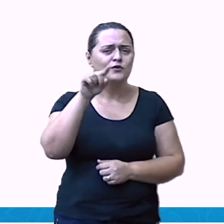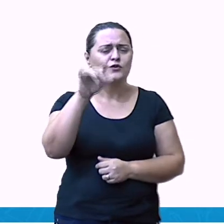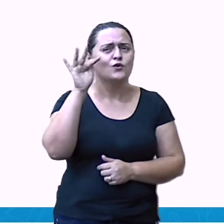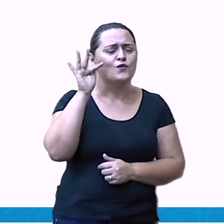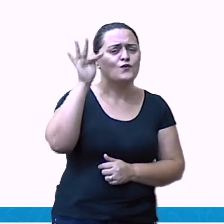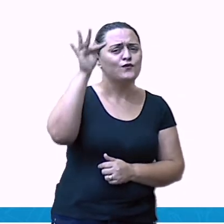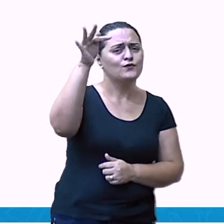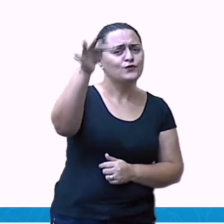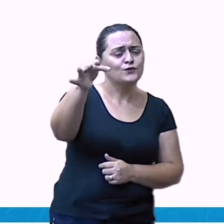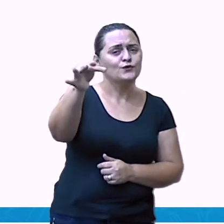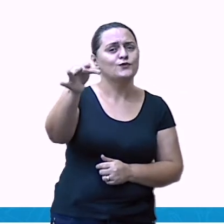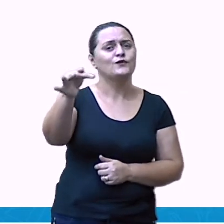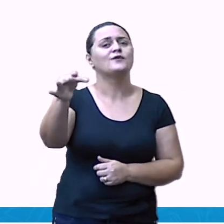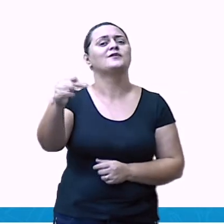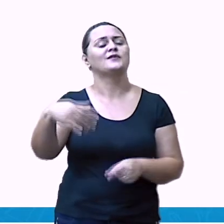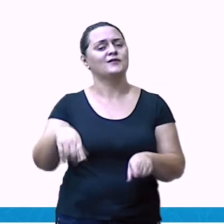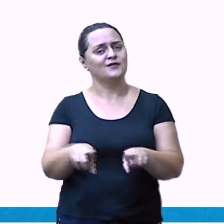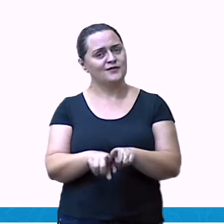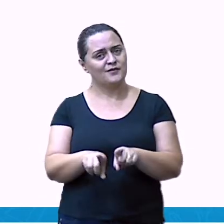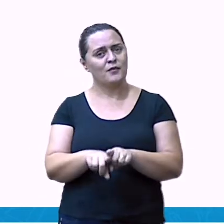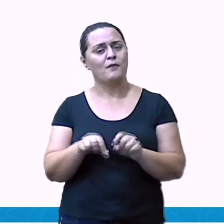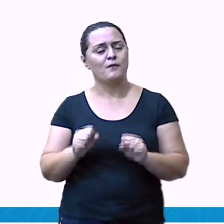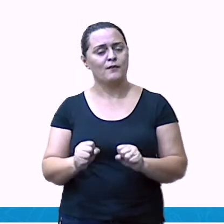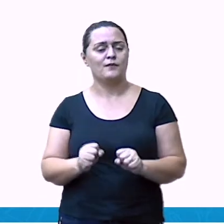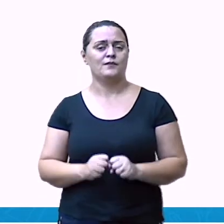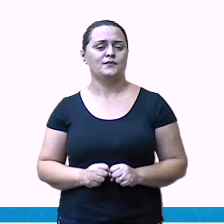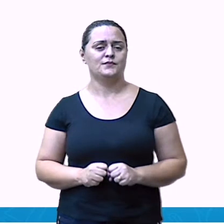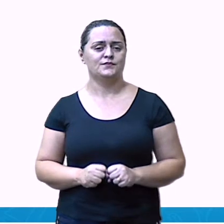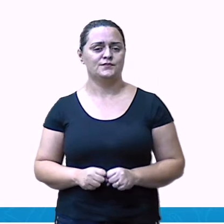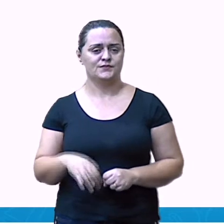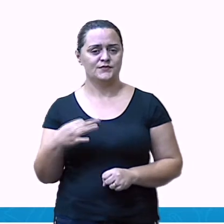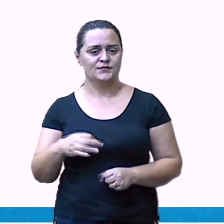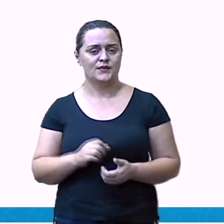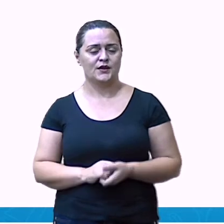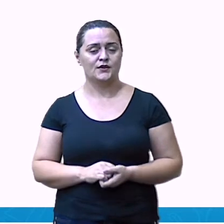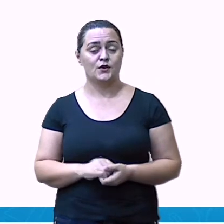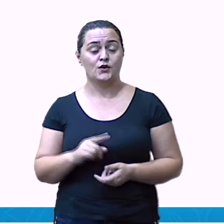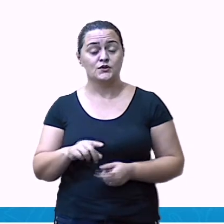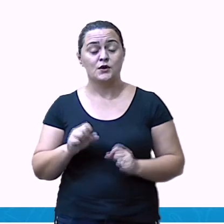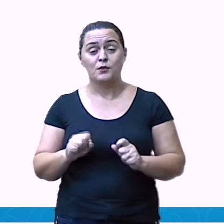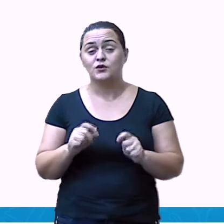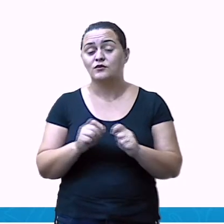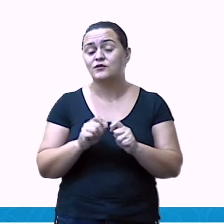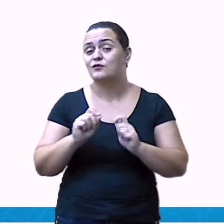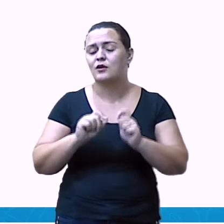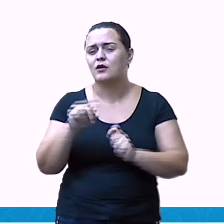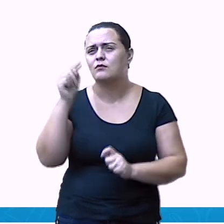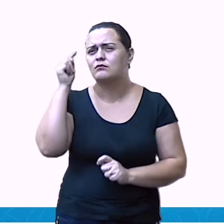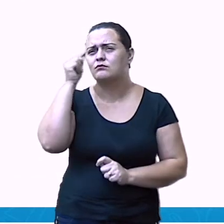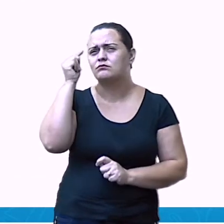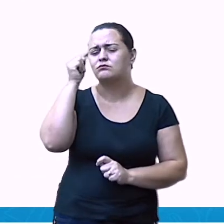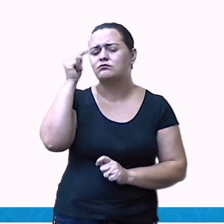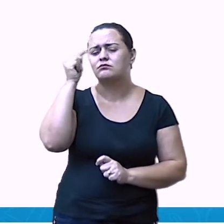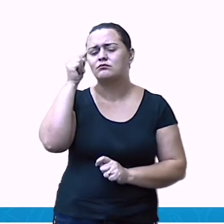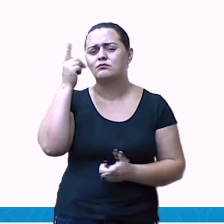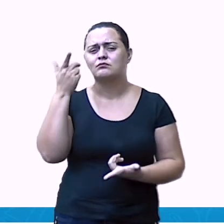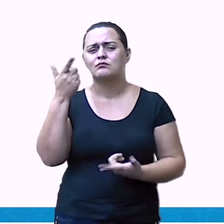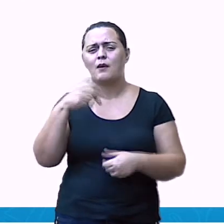conquistado. Dessa forma, você não vai desistir dele. Pratique meditação diariamente. Pode ser